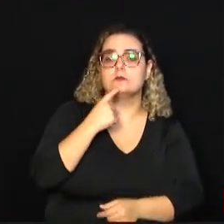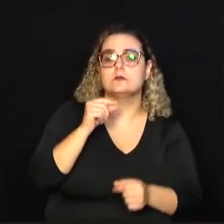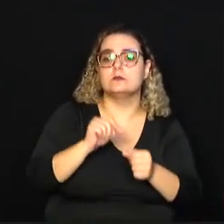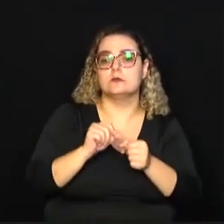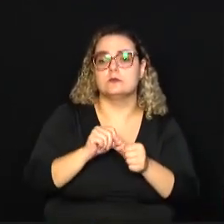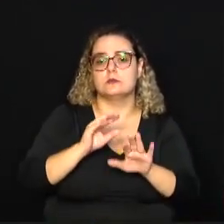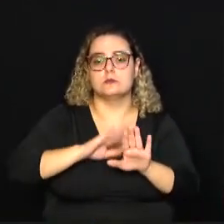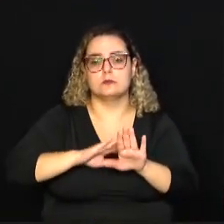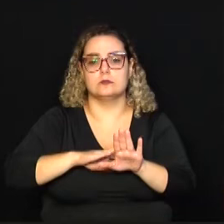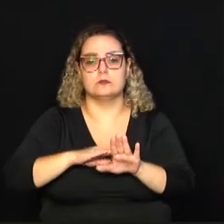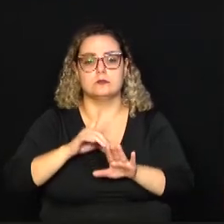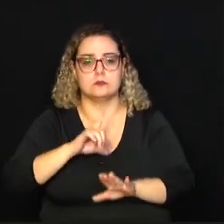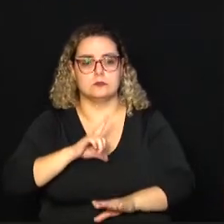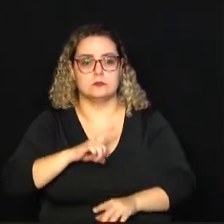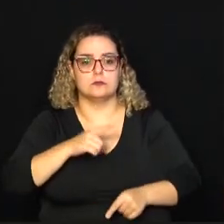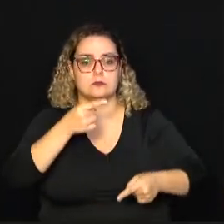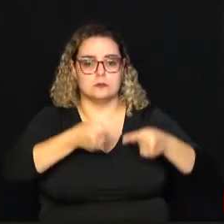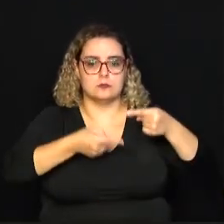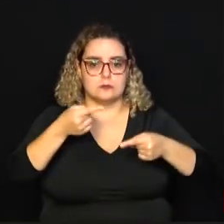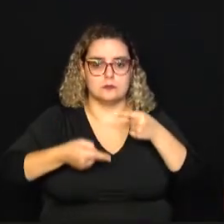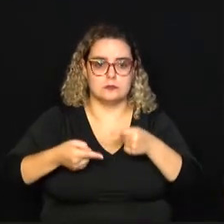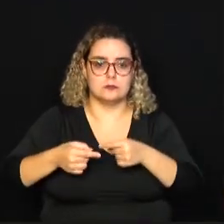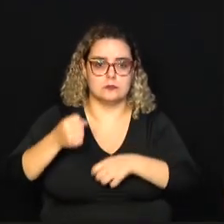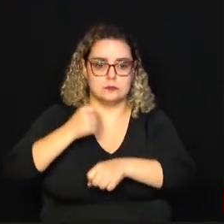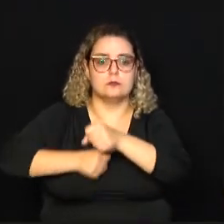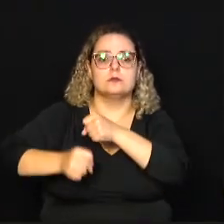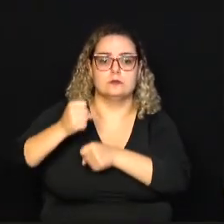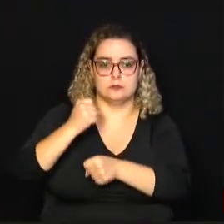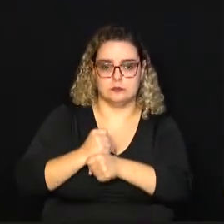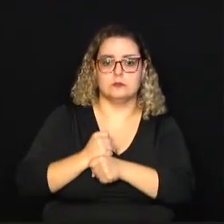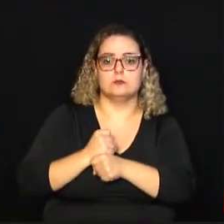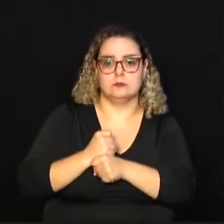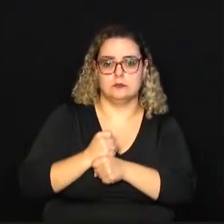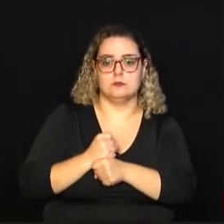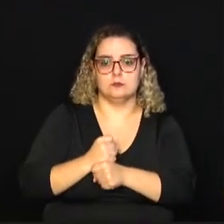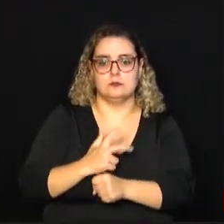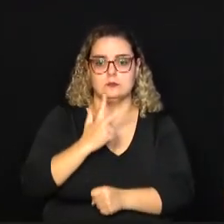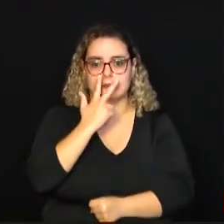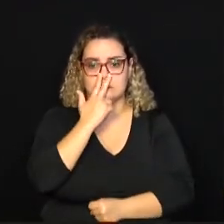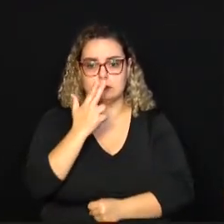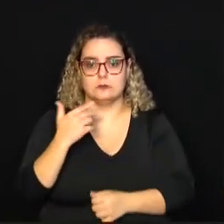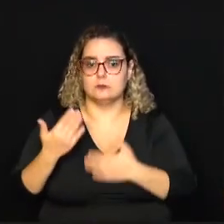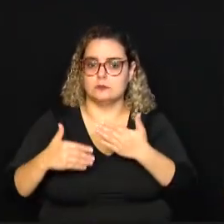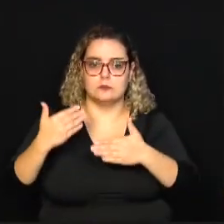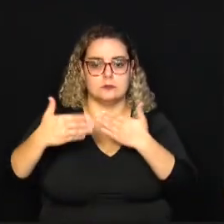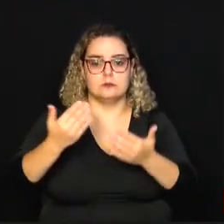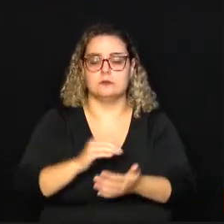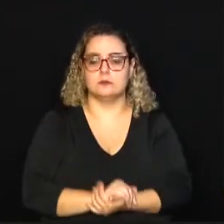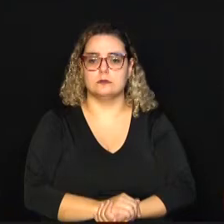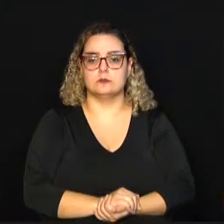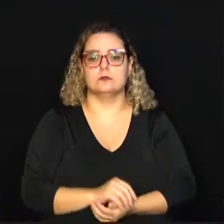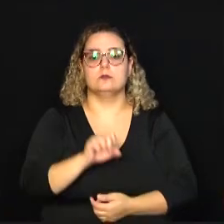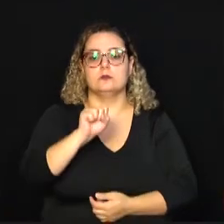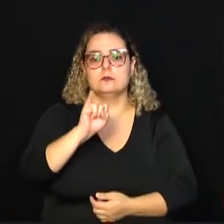teve um debate na Câmara Municipal ano passado, né? Me parece que não avançou. A Simone fala o seguinte: consegui